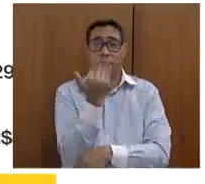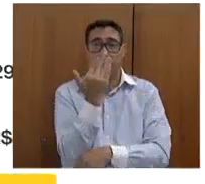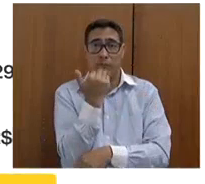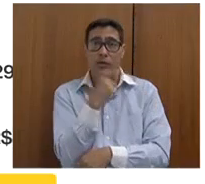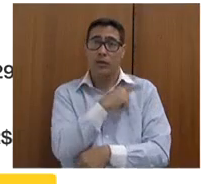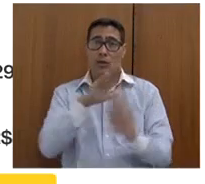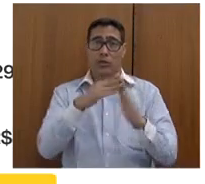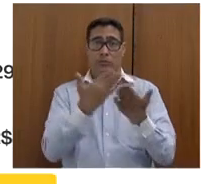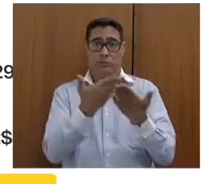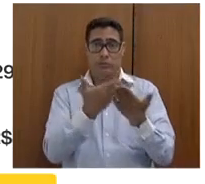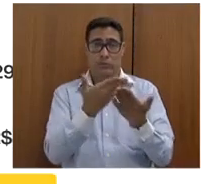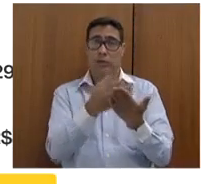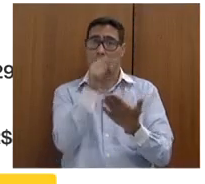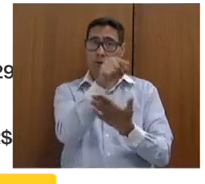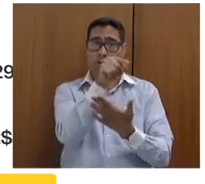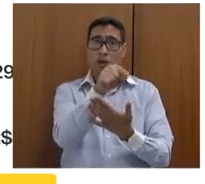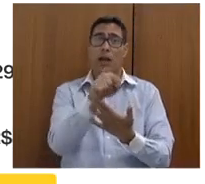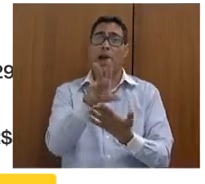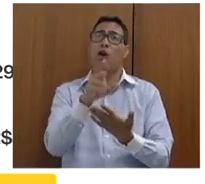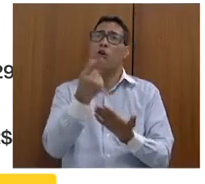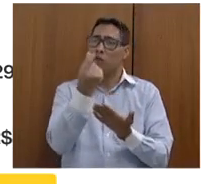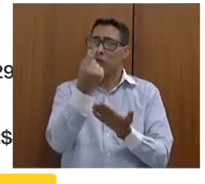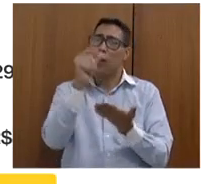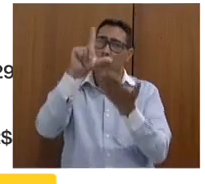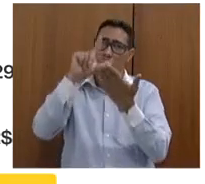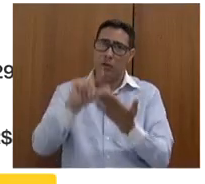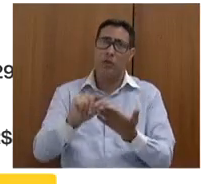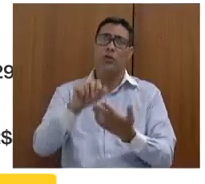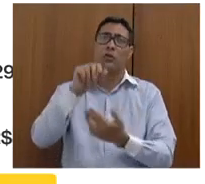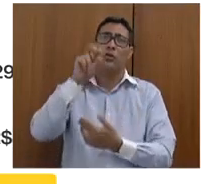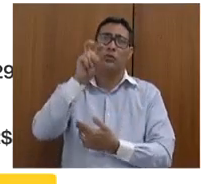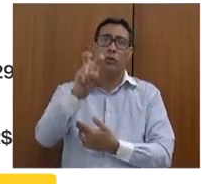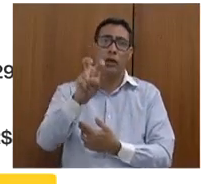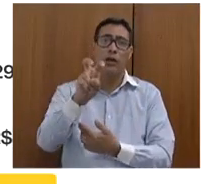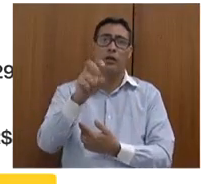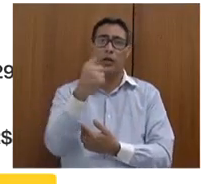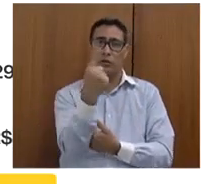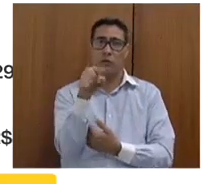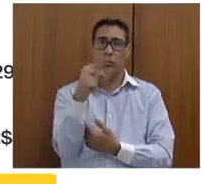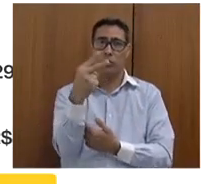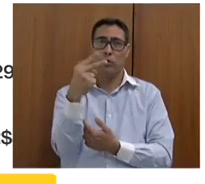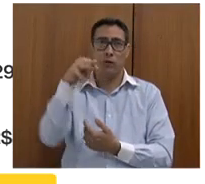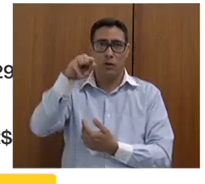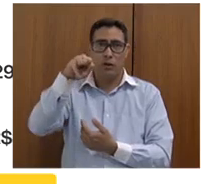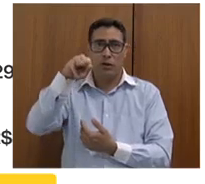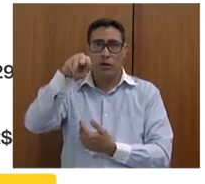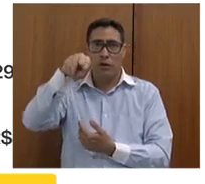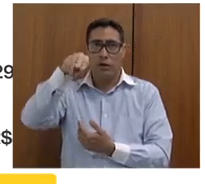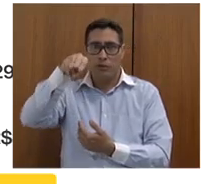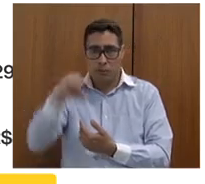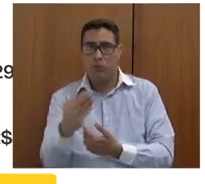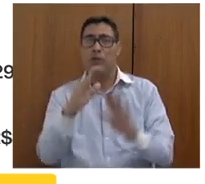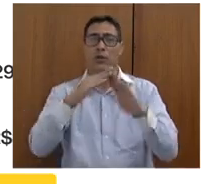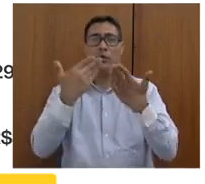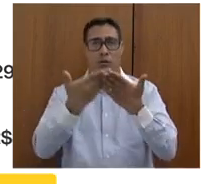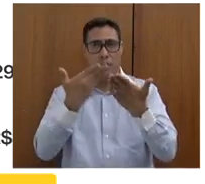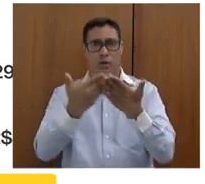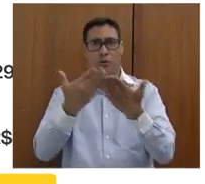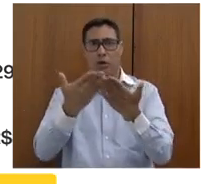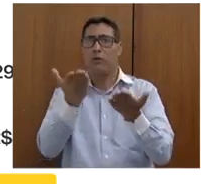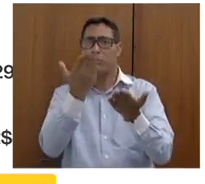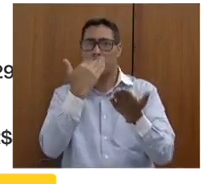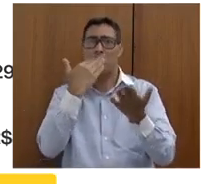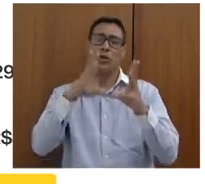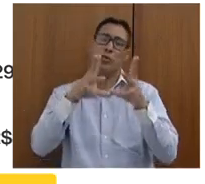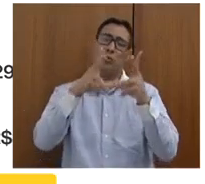de 52 mil reais 51 e 200 para alimentação dos nossos estudantes e